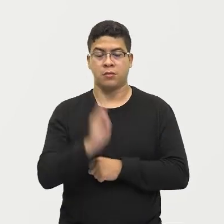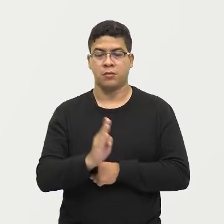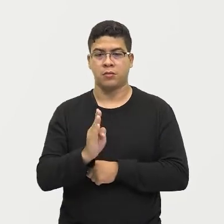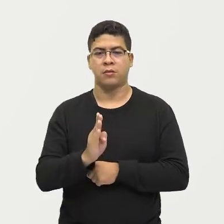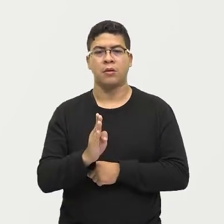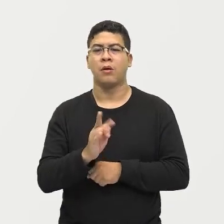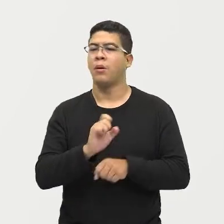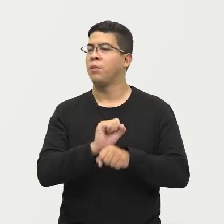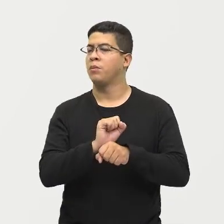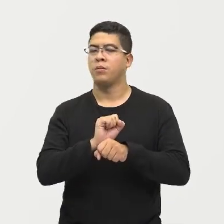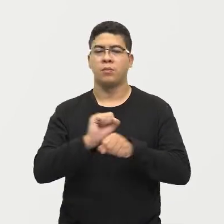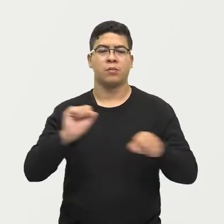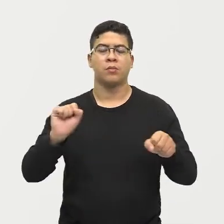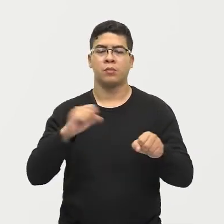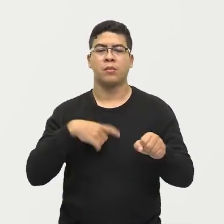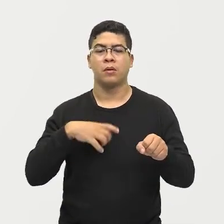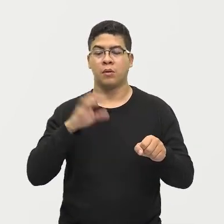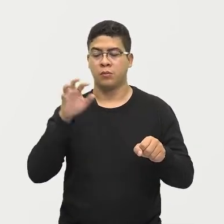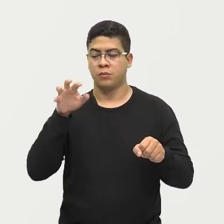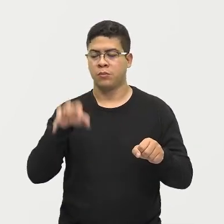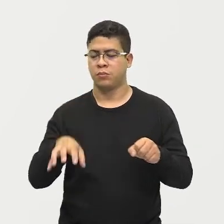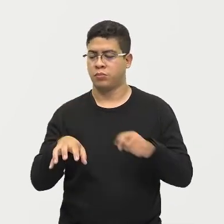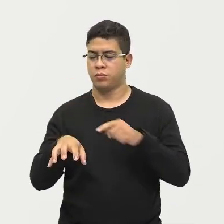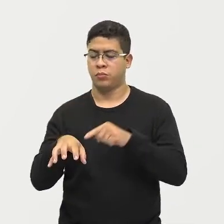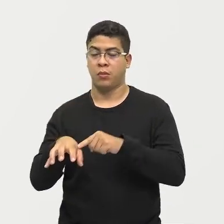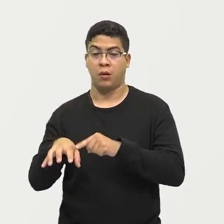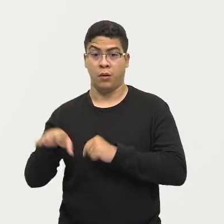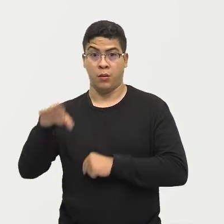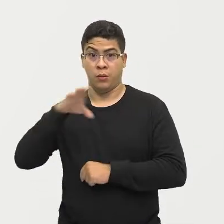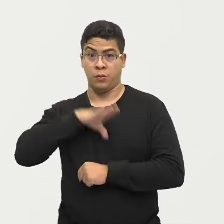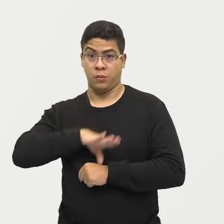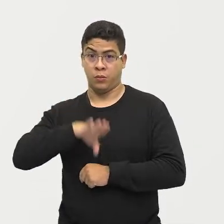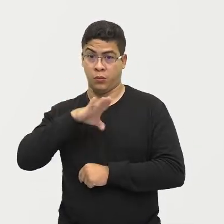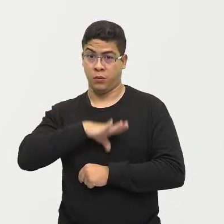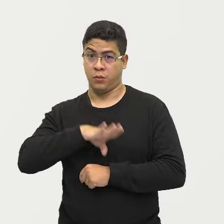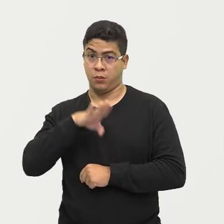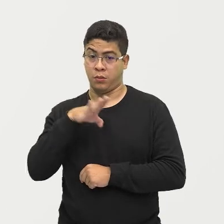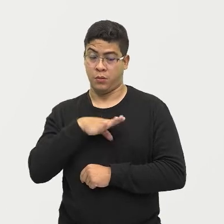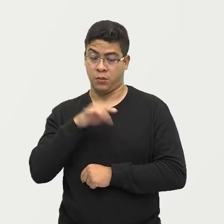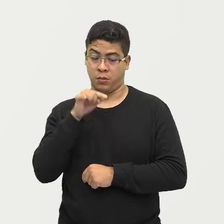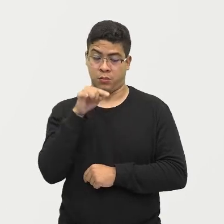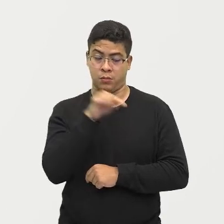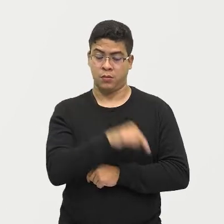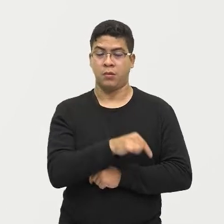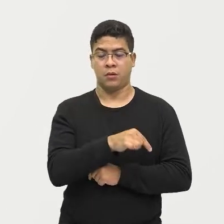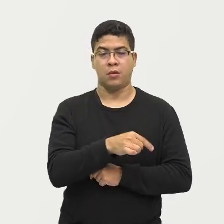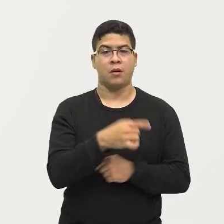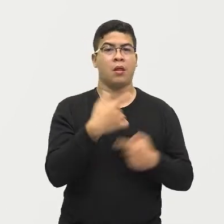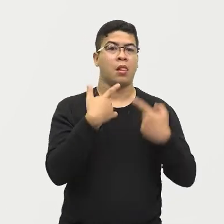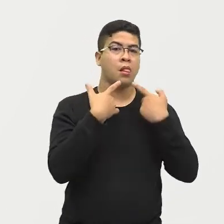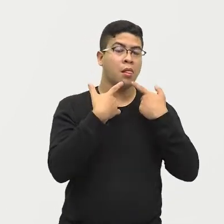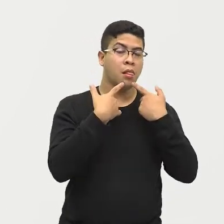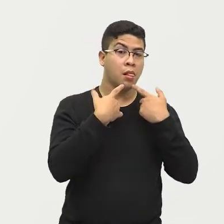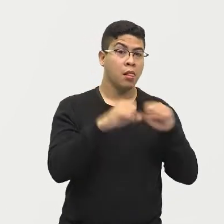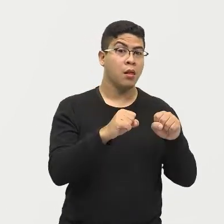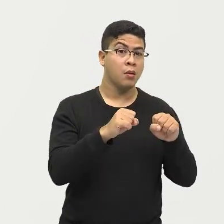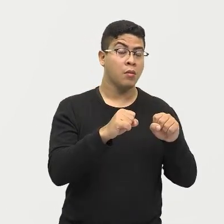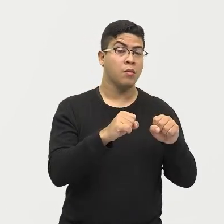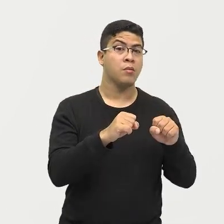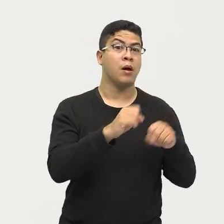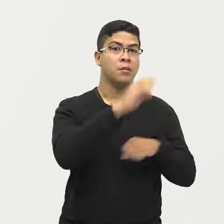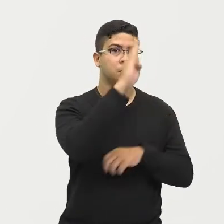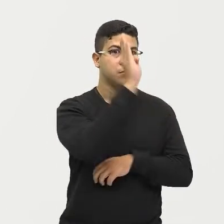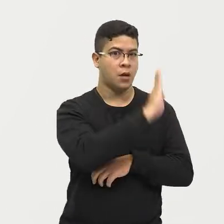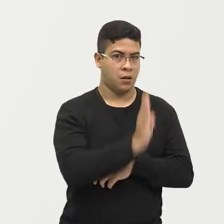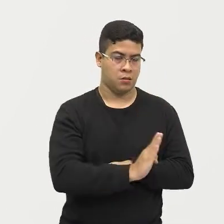que romperia com a língua portuguesa. Notem que ele é um grande pesquisador do folclore, das variações